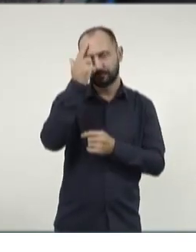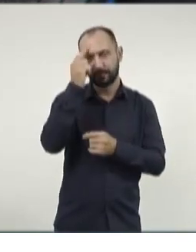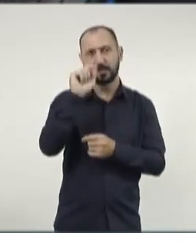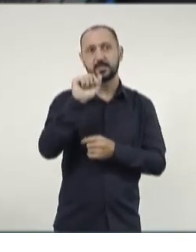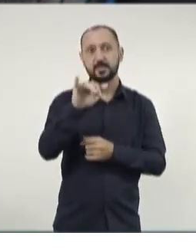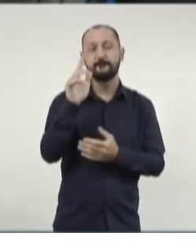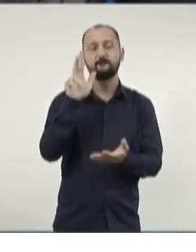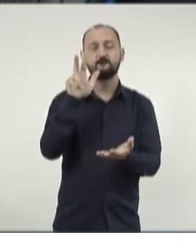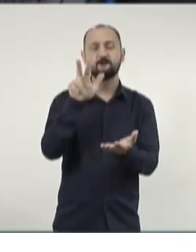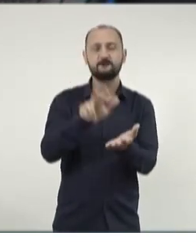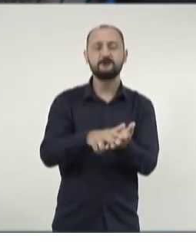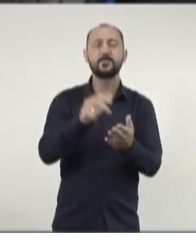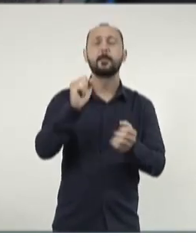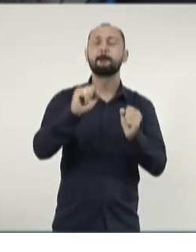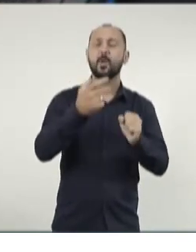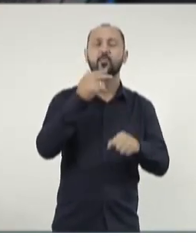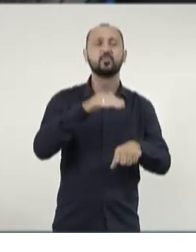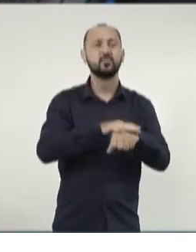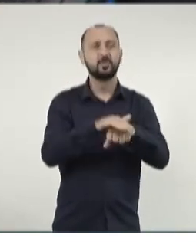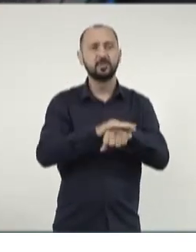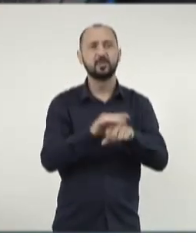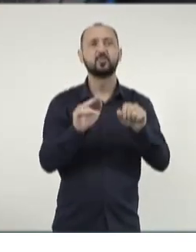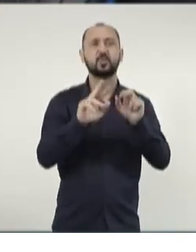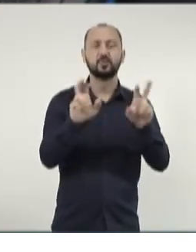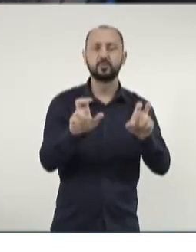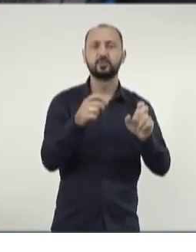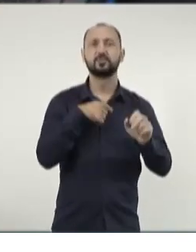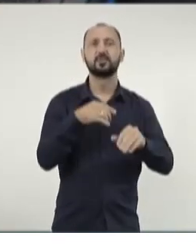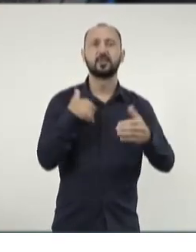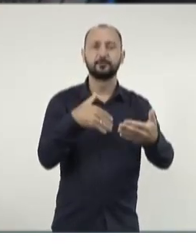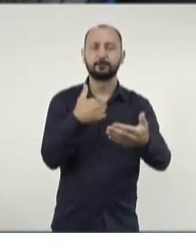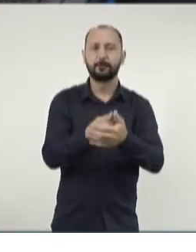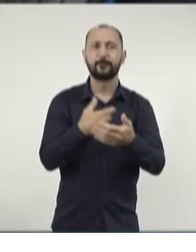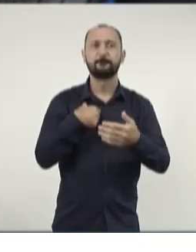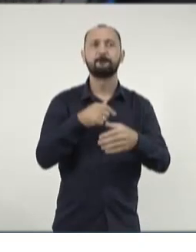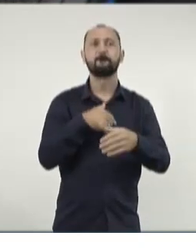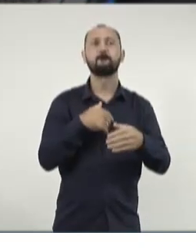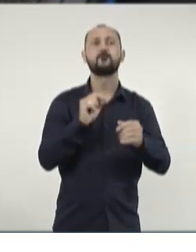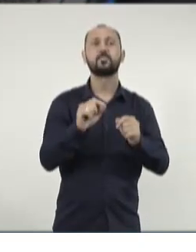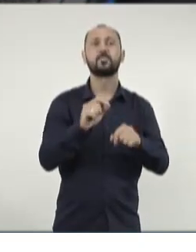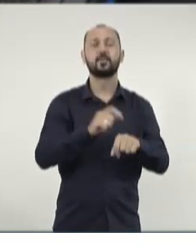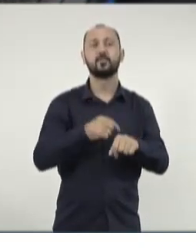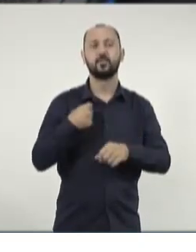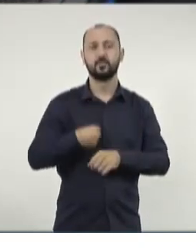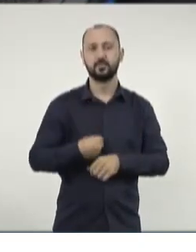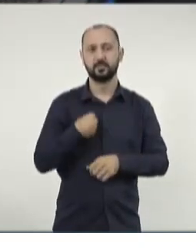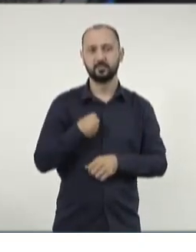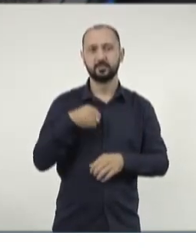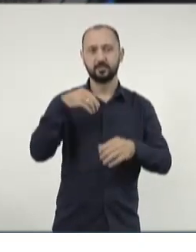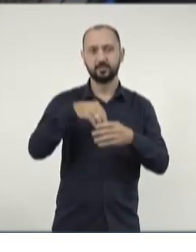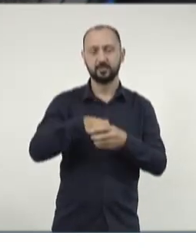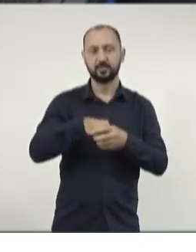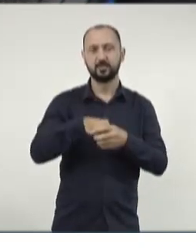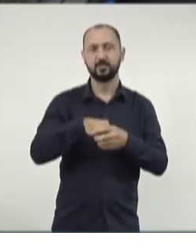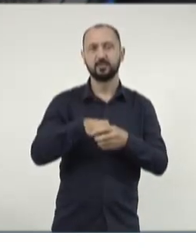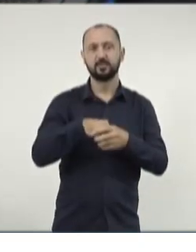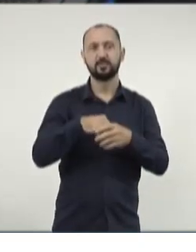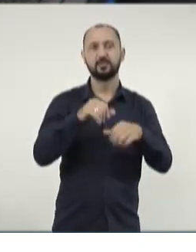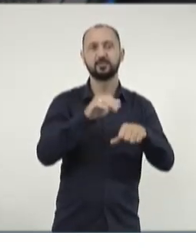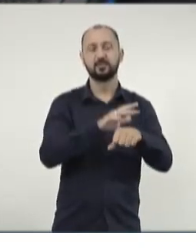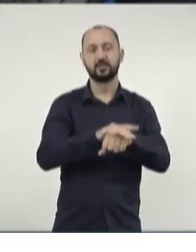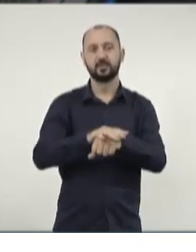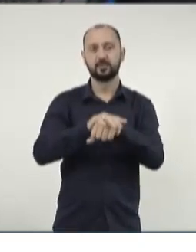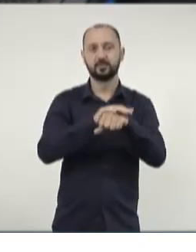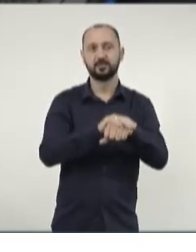se o paciente pode falar sobre isso em vida, né, durante o seu processo vital, e mesmo no seu processo de